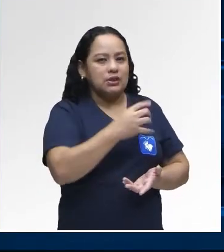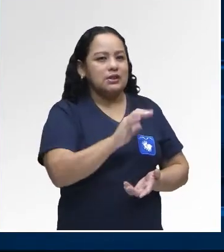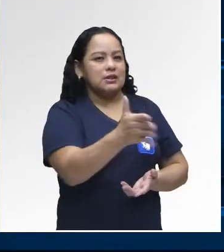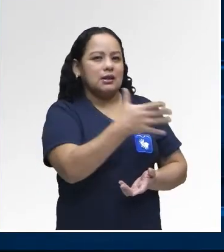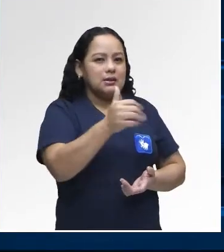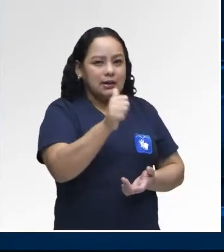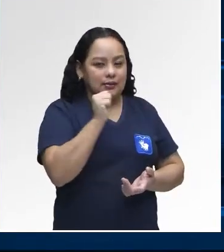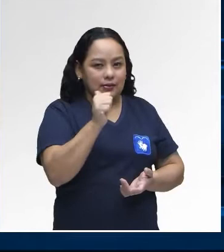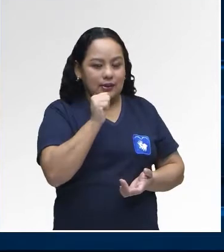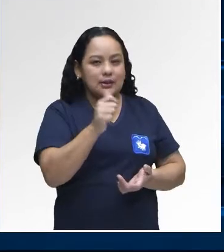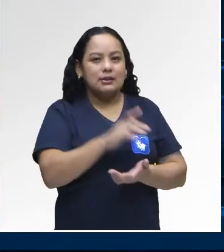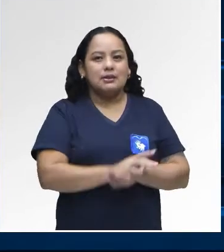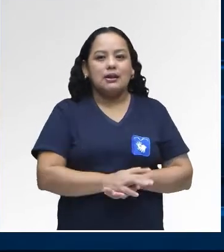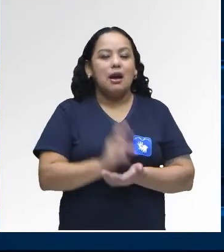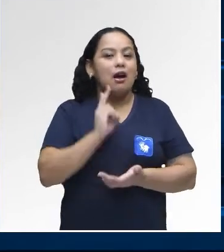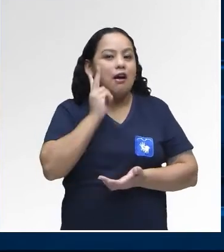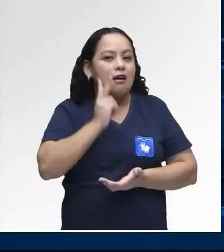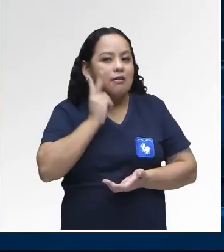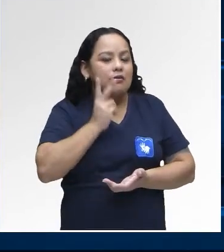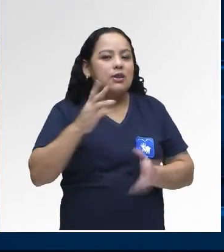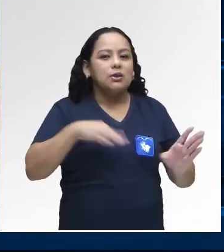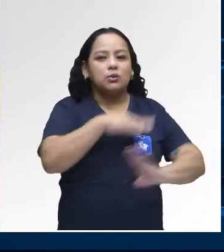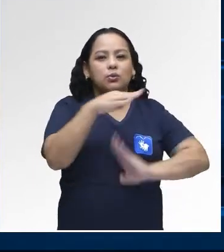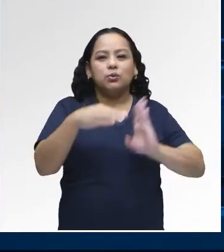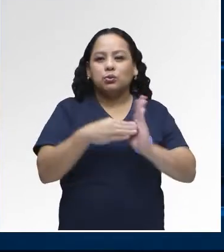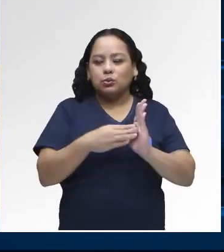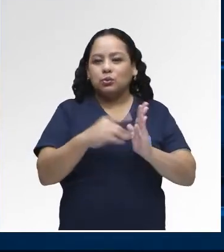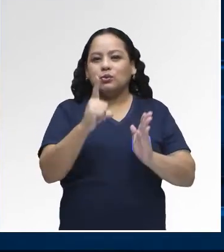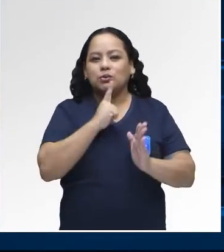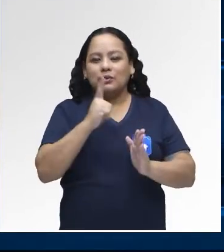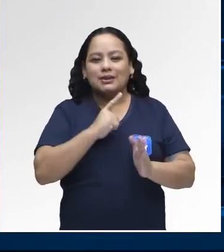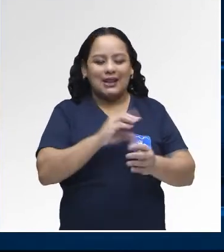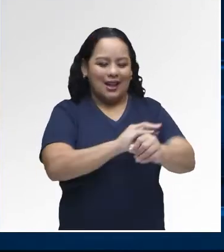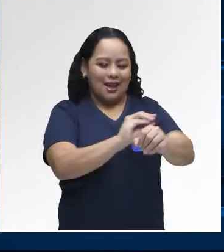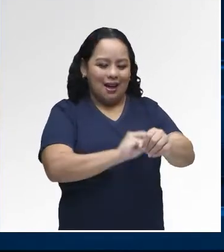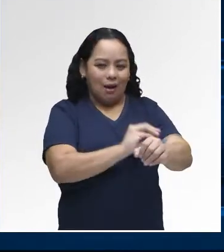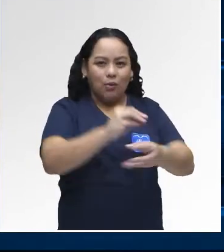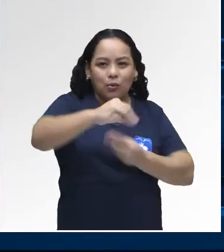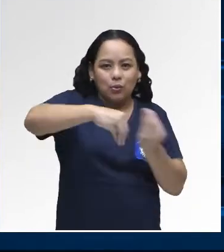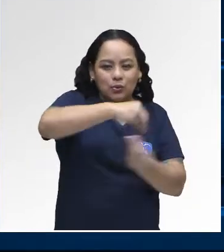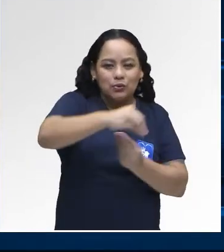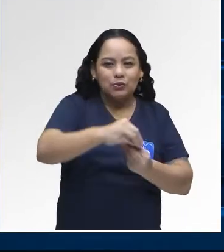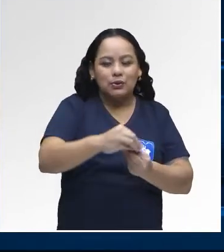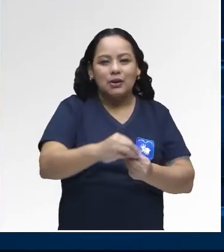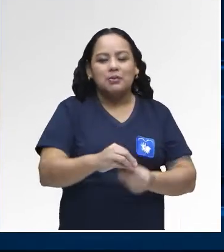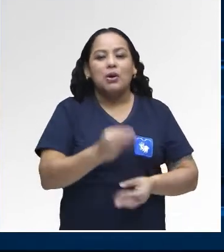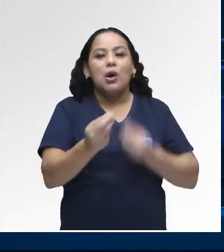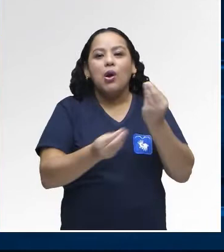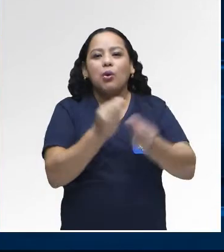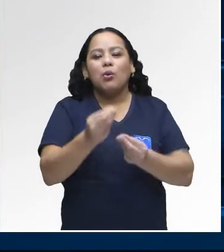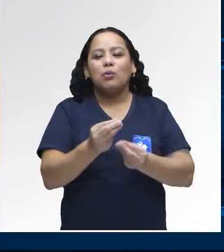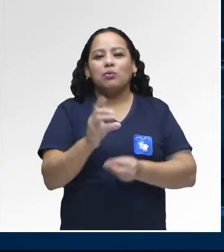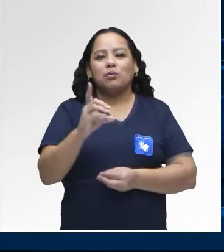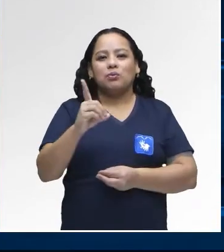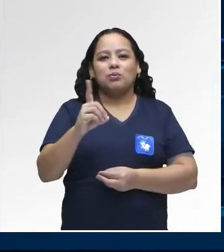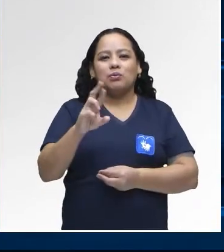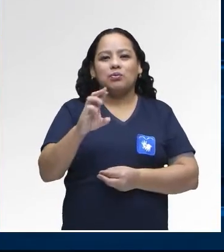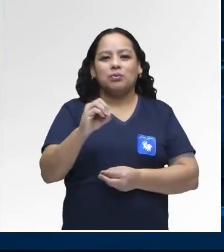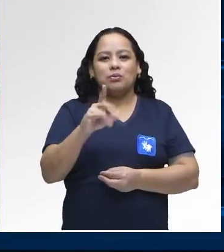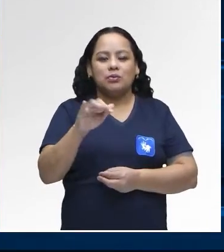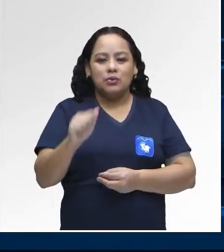cerveja, seja vinho, tudo que tiver álcool é droga. Nicotina, que é